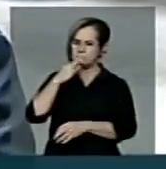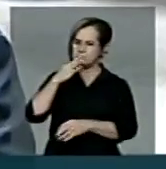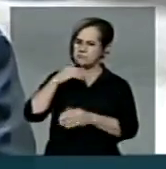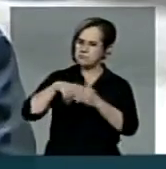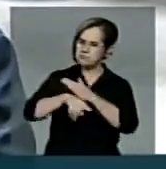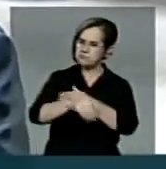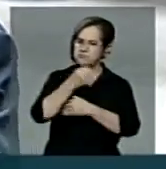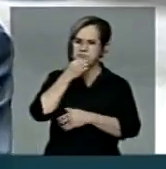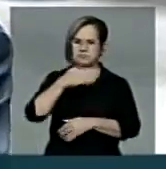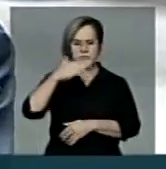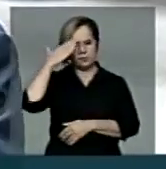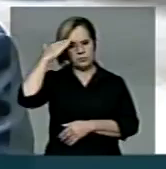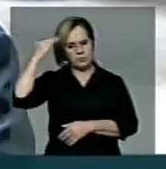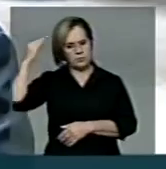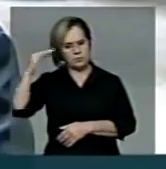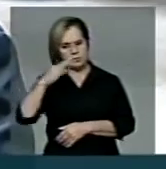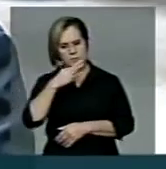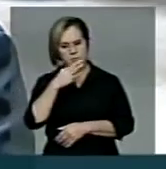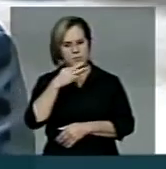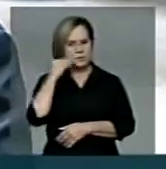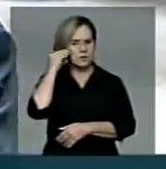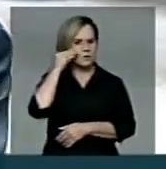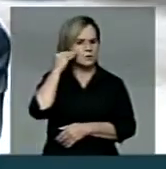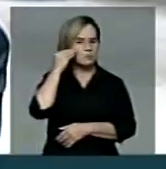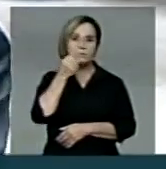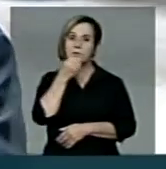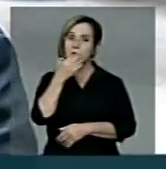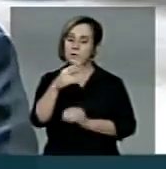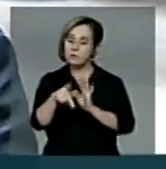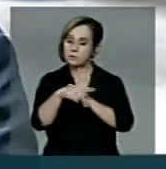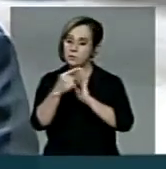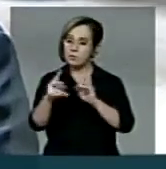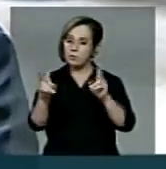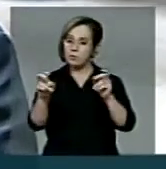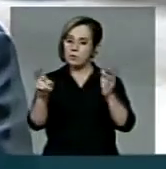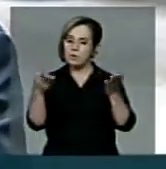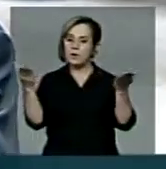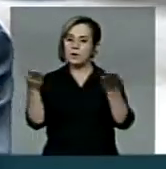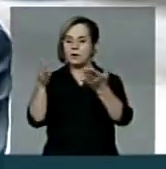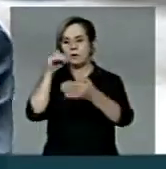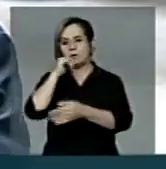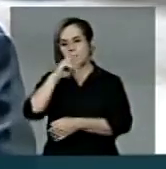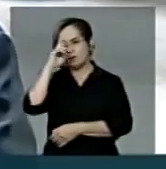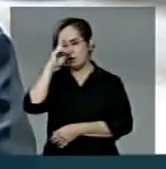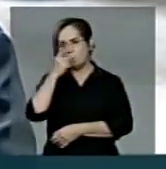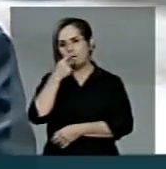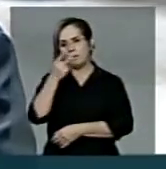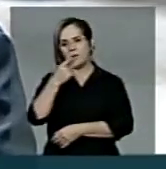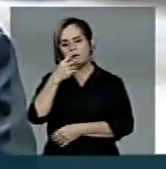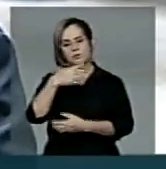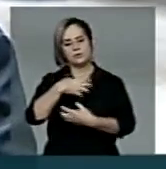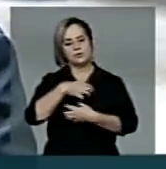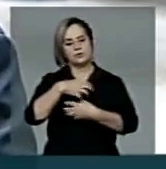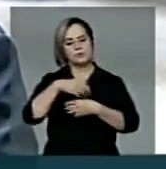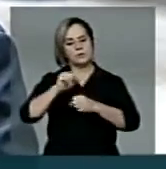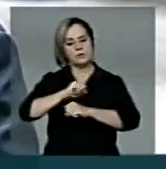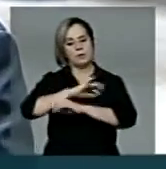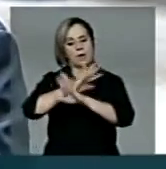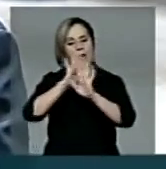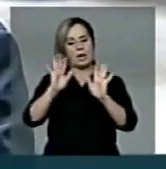que profundamente tem estudado essa causa, que Vossa Excelência agora coloca com muita clareza. Nós não